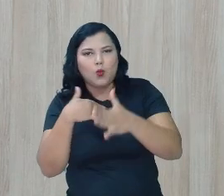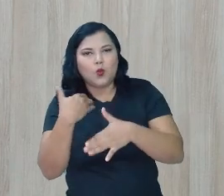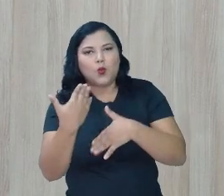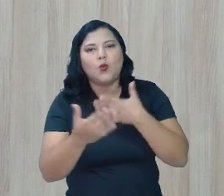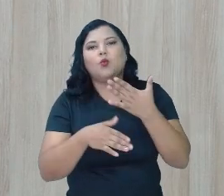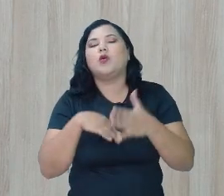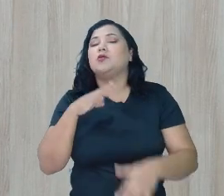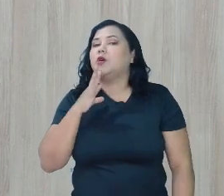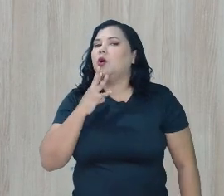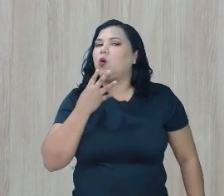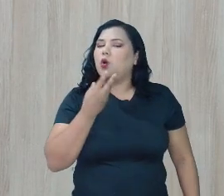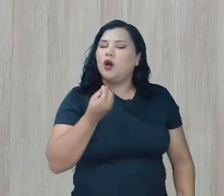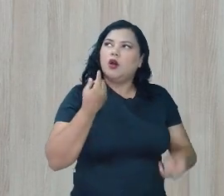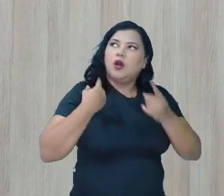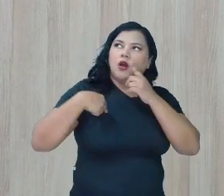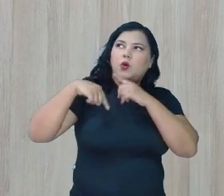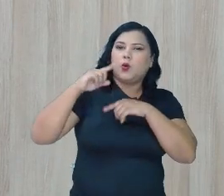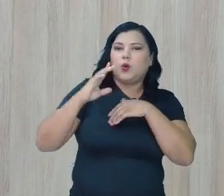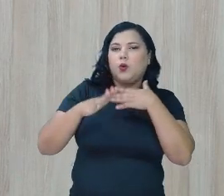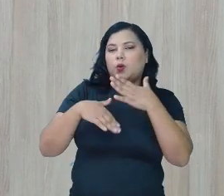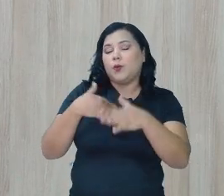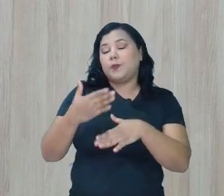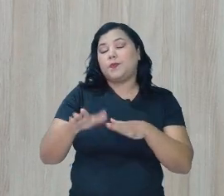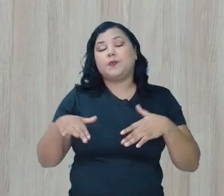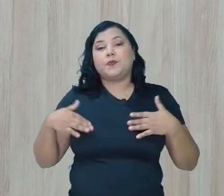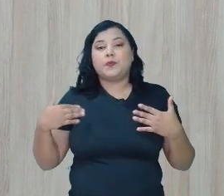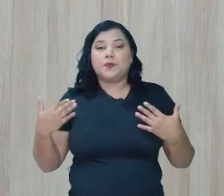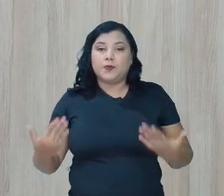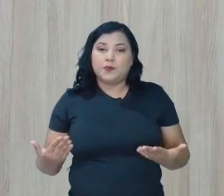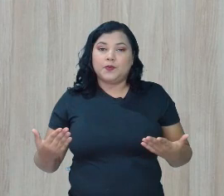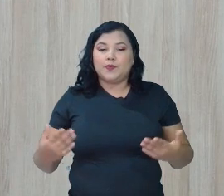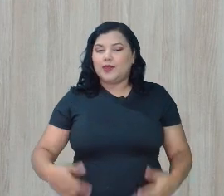de conhecimento. E com tudo isso, quem